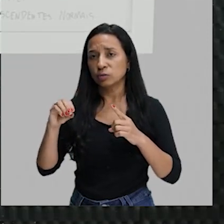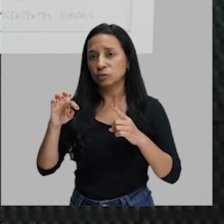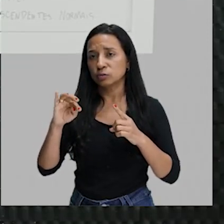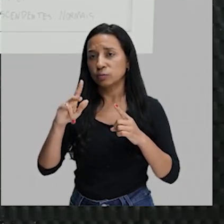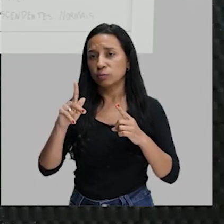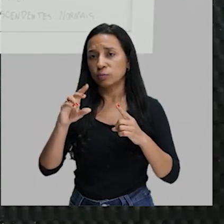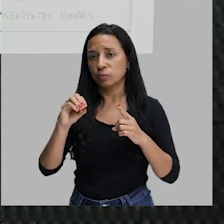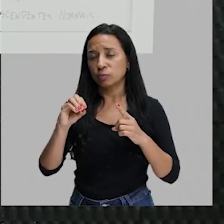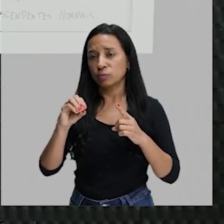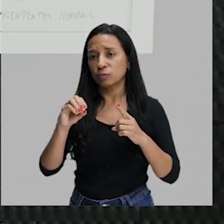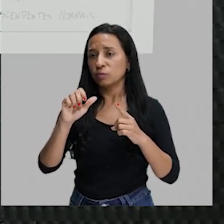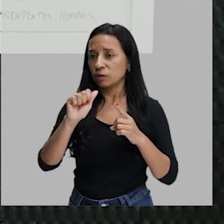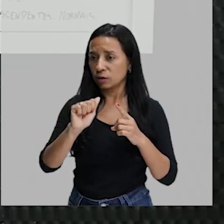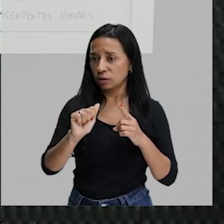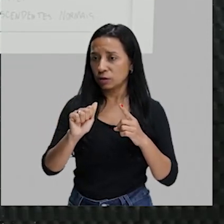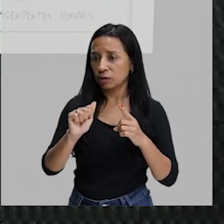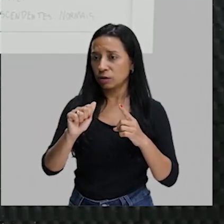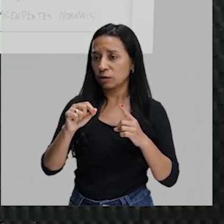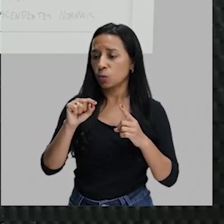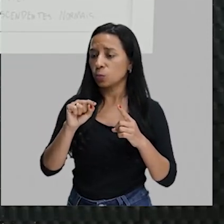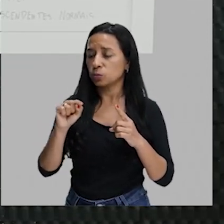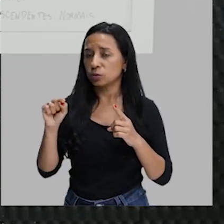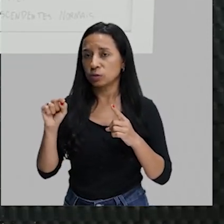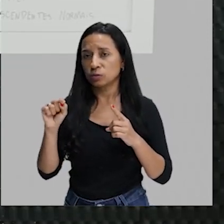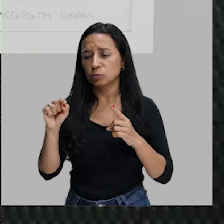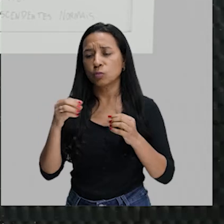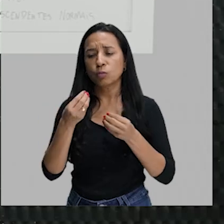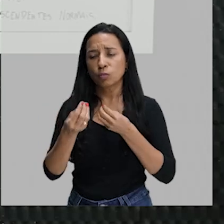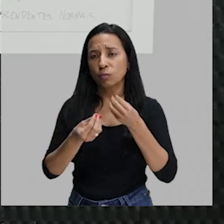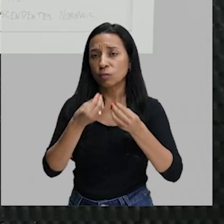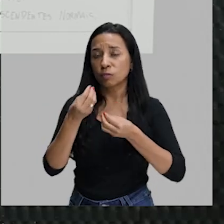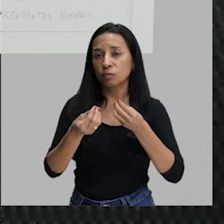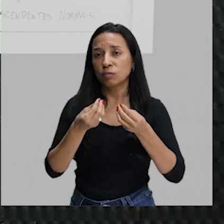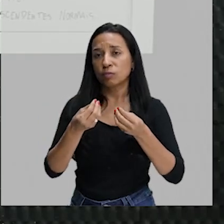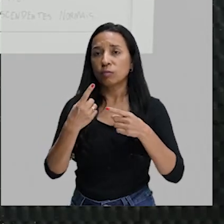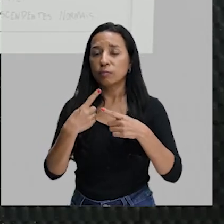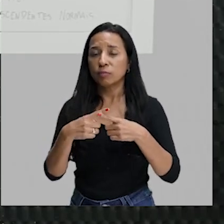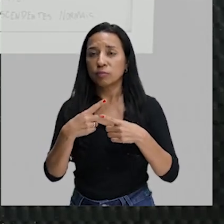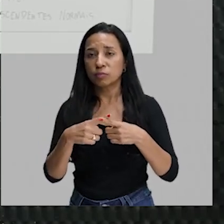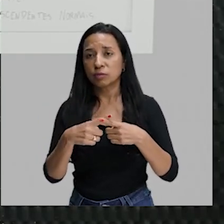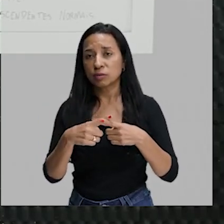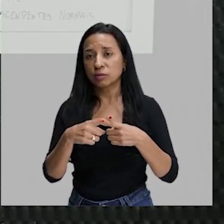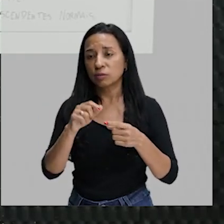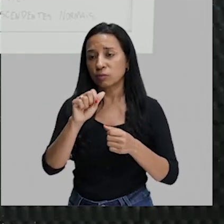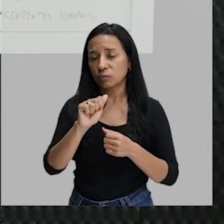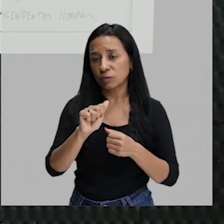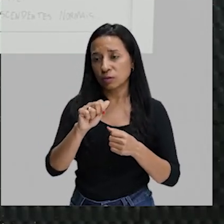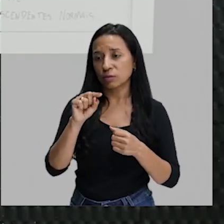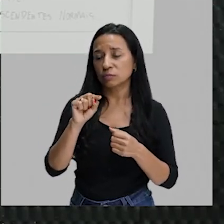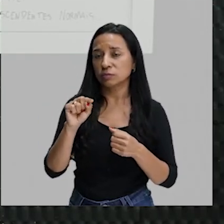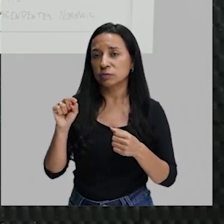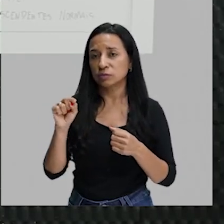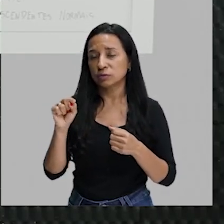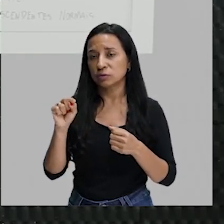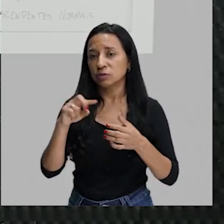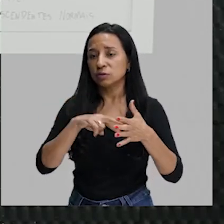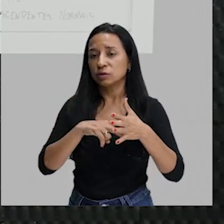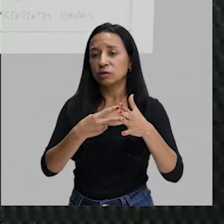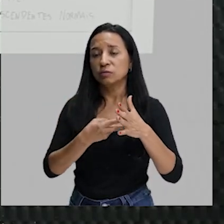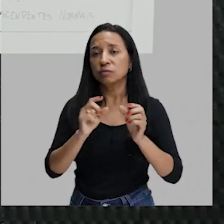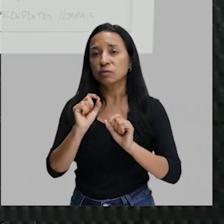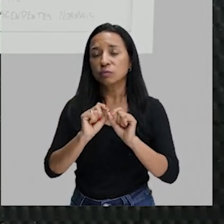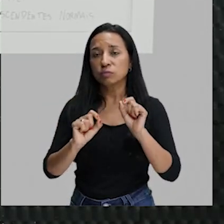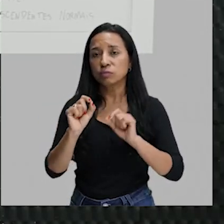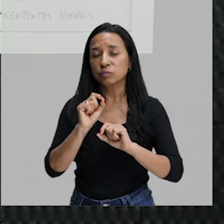traço. Como assim? A e um traço? Por quê, pessoal? Esse A e esse traço quer dizer o